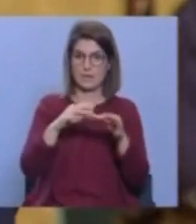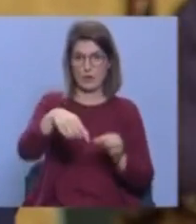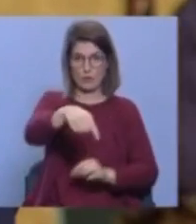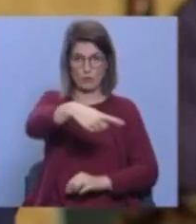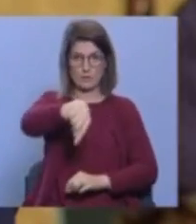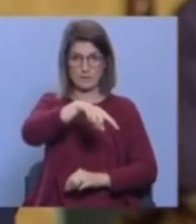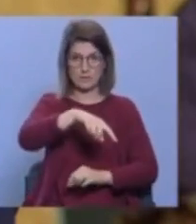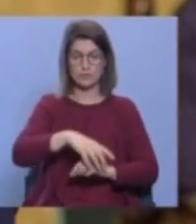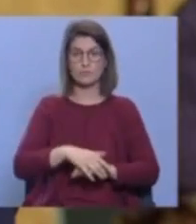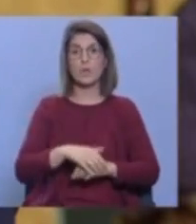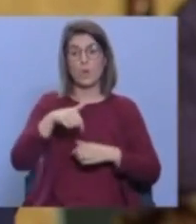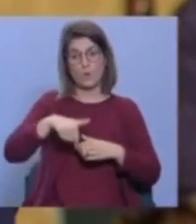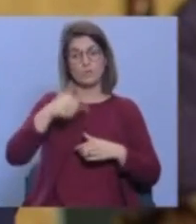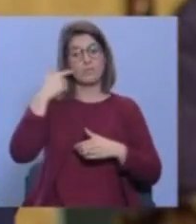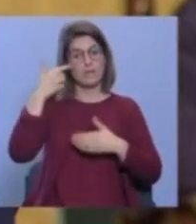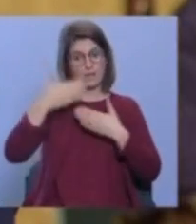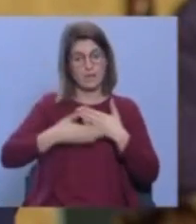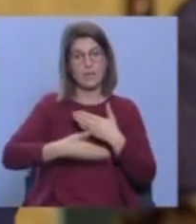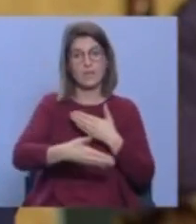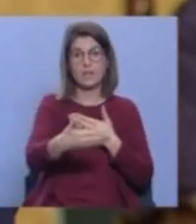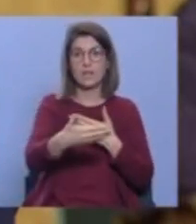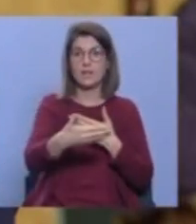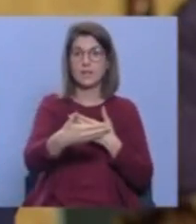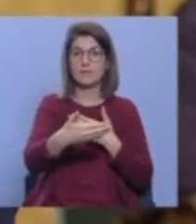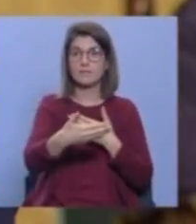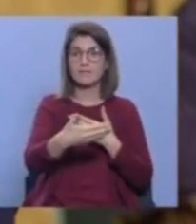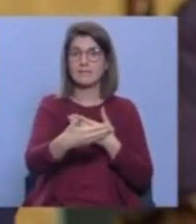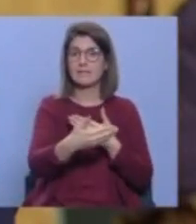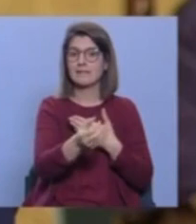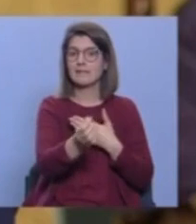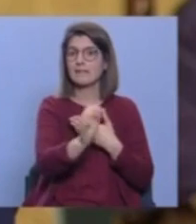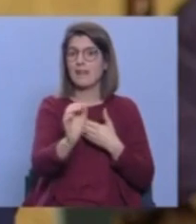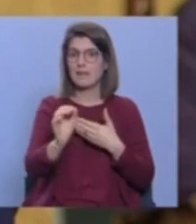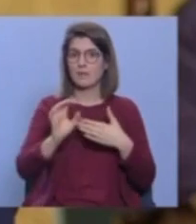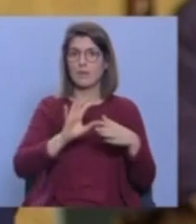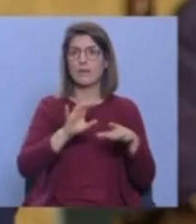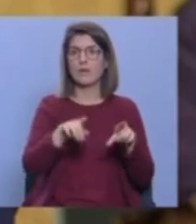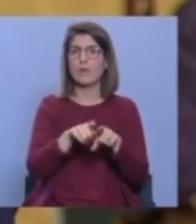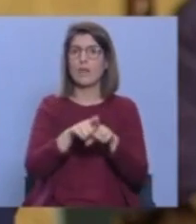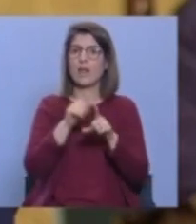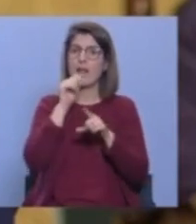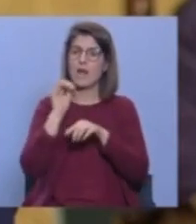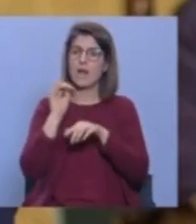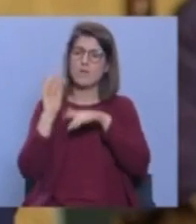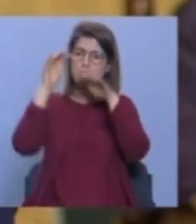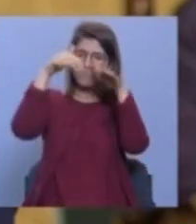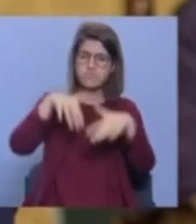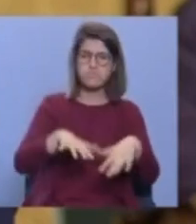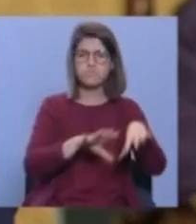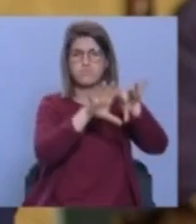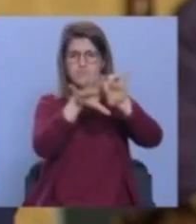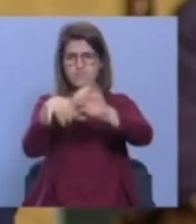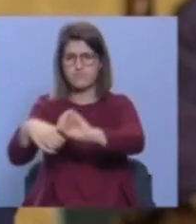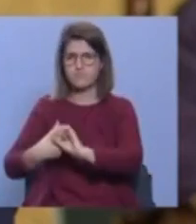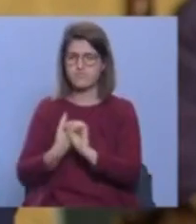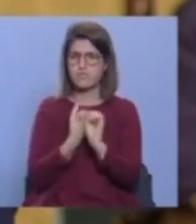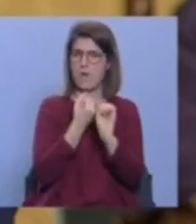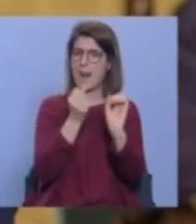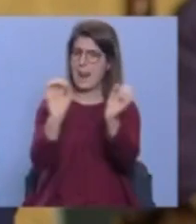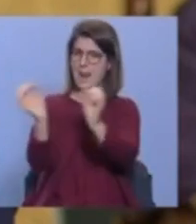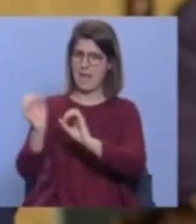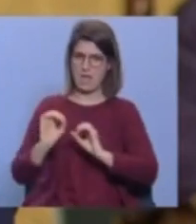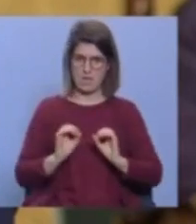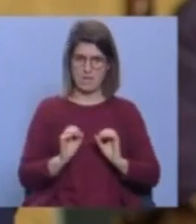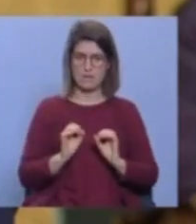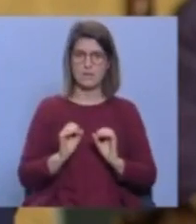De hoje em diante, nenhuma criatura será exterminada pelas águas do dilúvio, e nunca